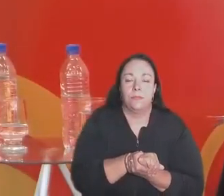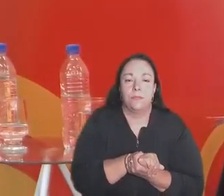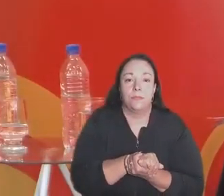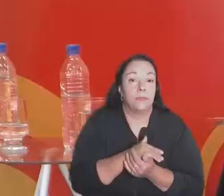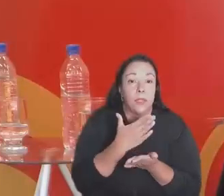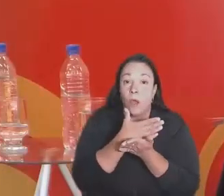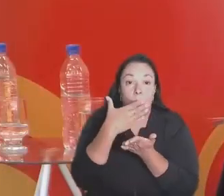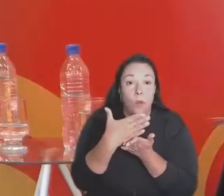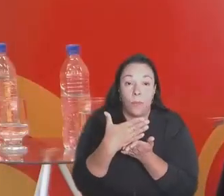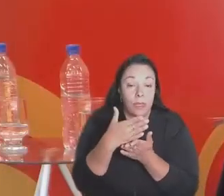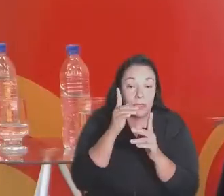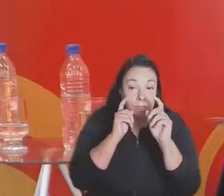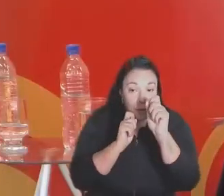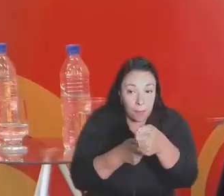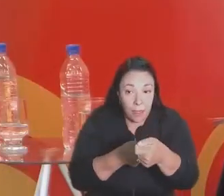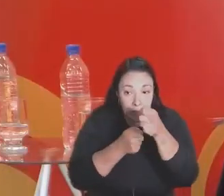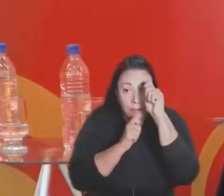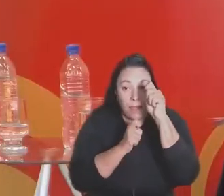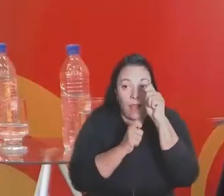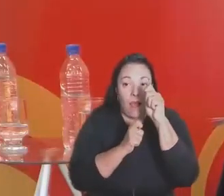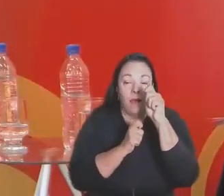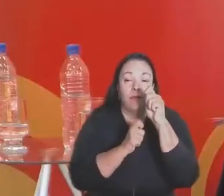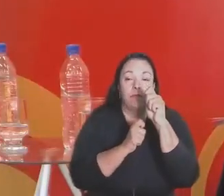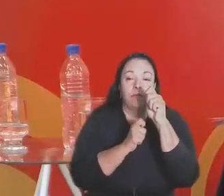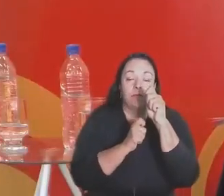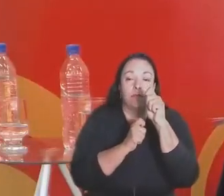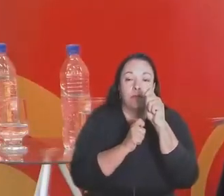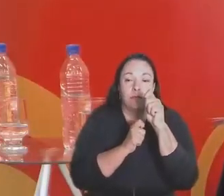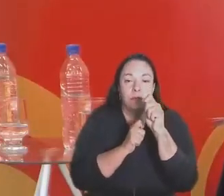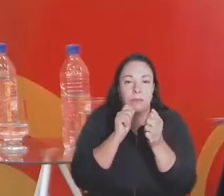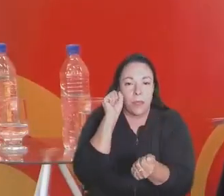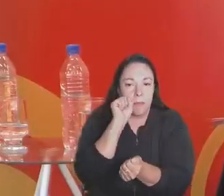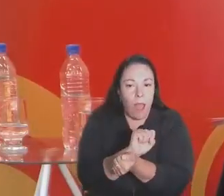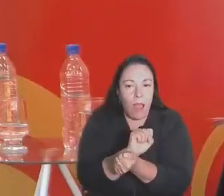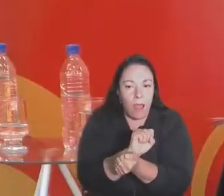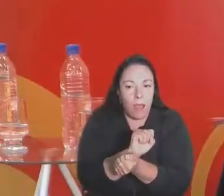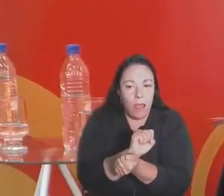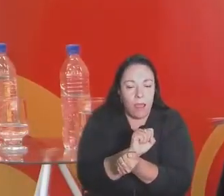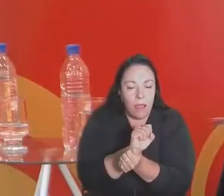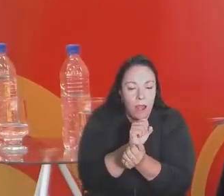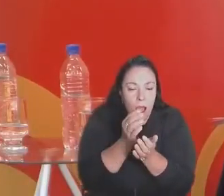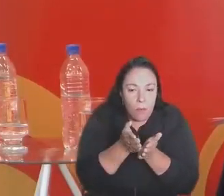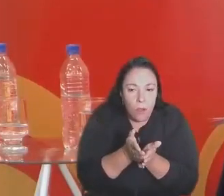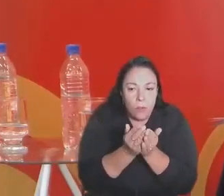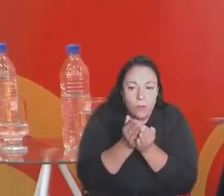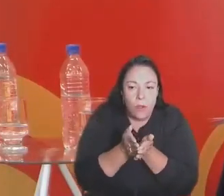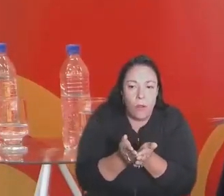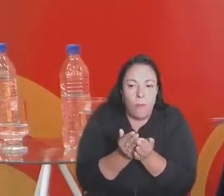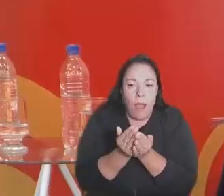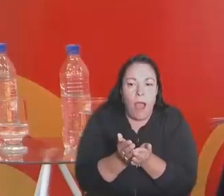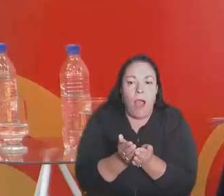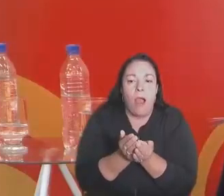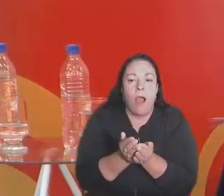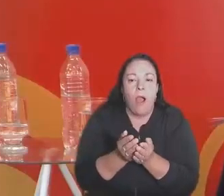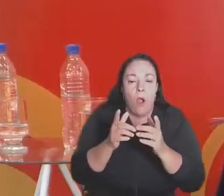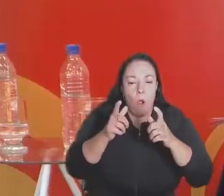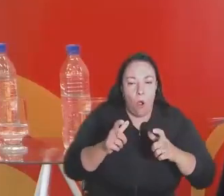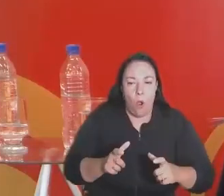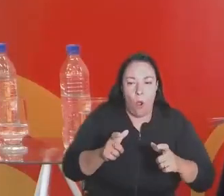pescar de início. Primeiro nós paramos o barco e ficamos admirando o local tão bonito que era.